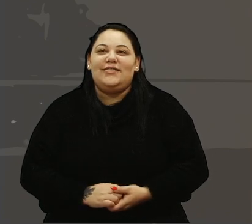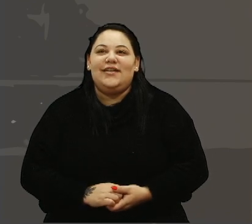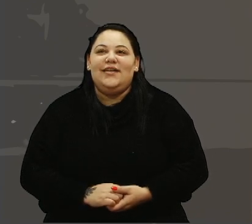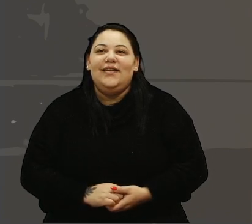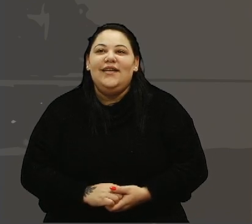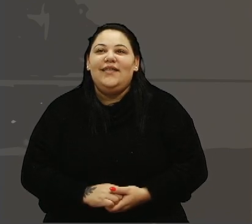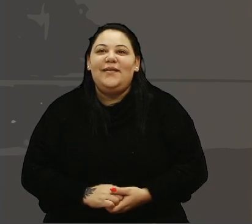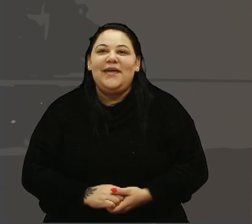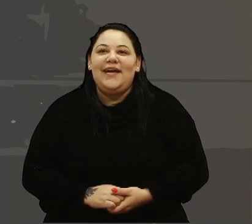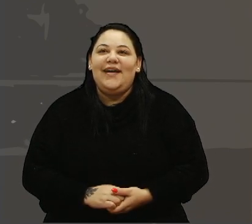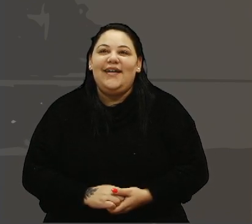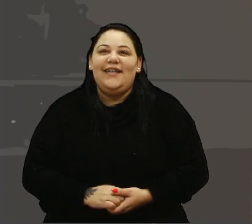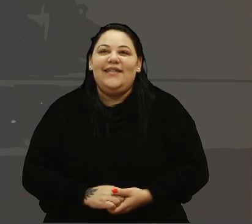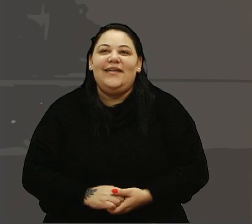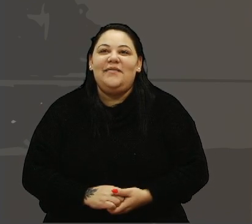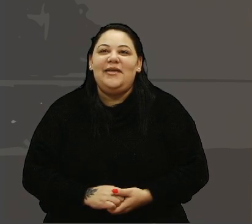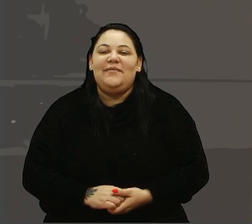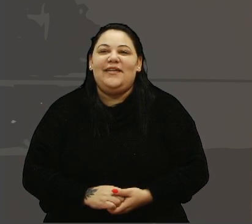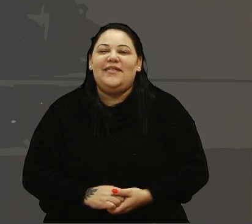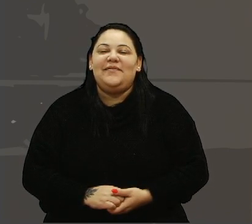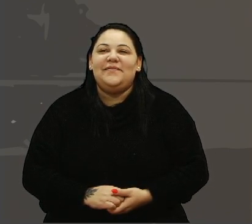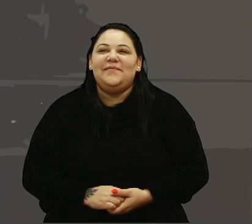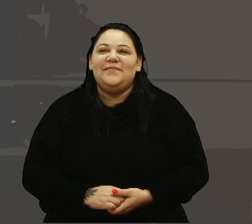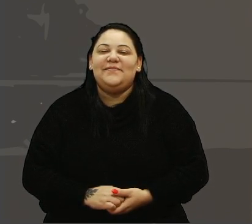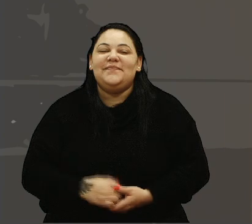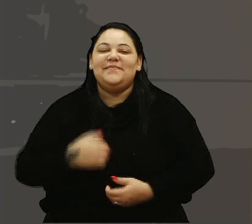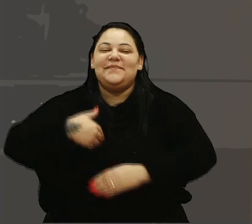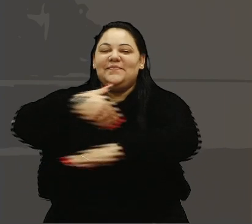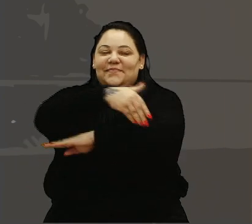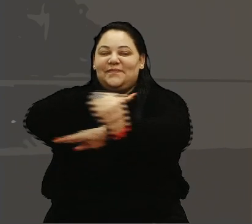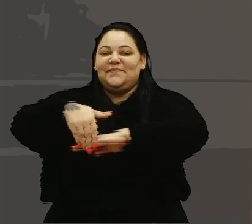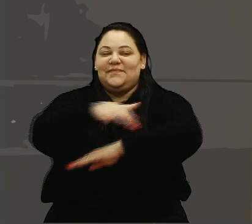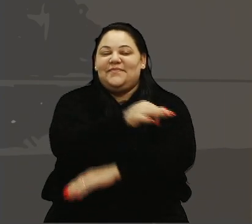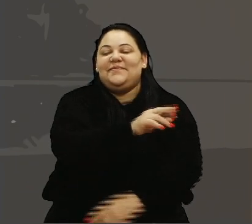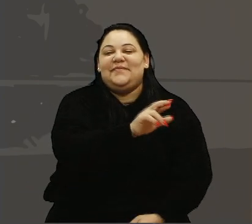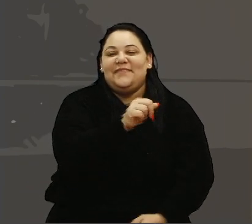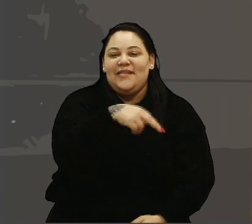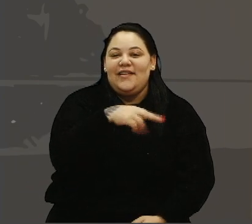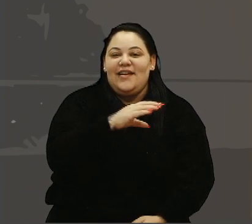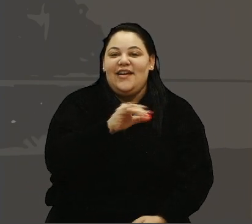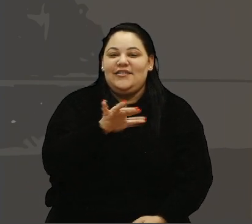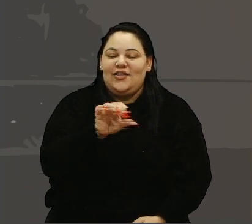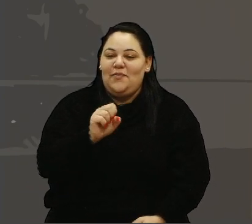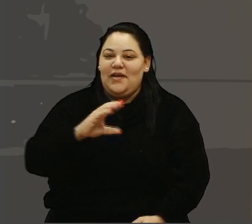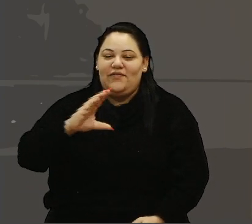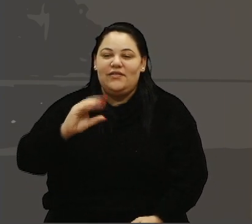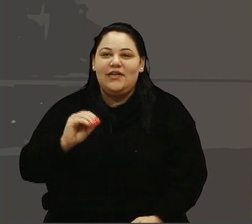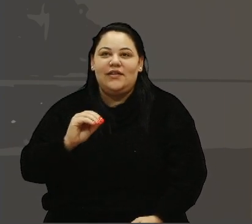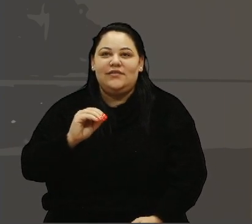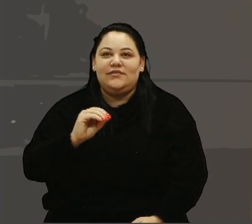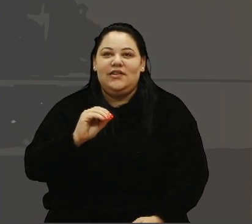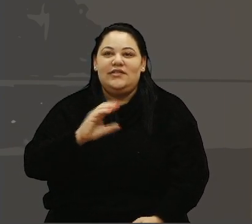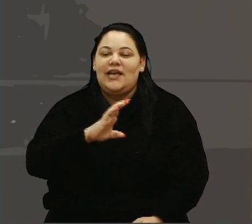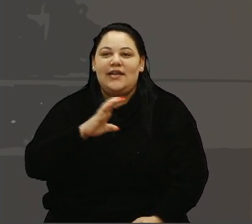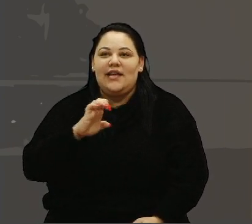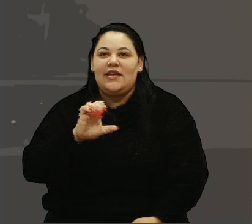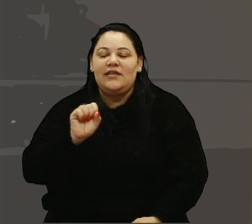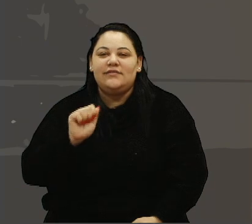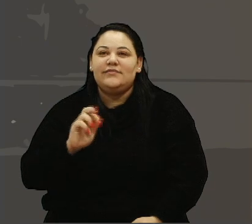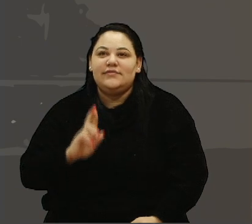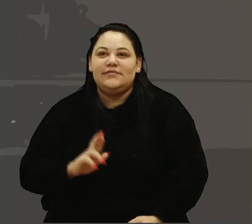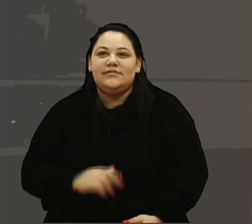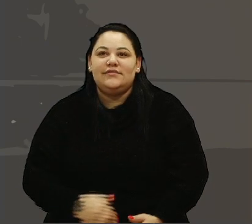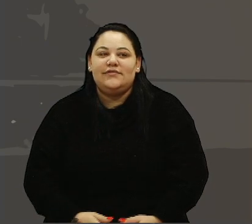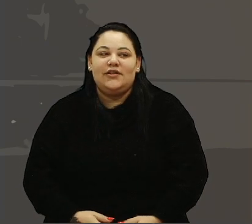na rua Francisco César Mazzocchi, esquina ali com a BR-116. Aí é um